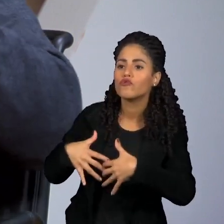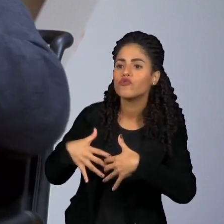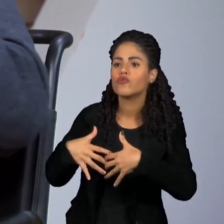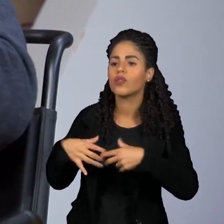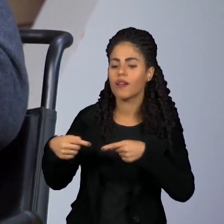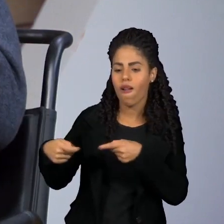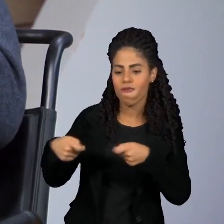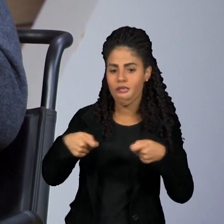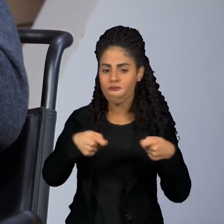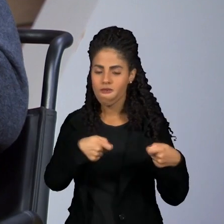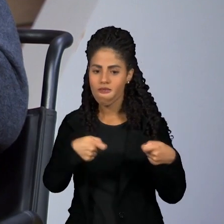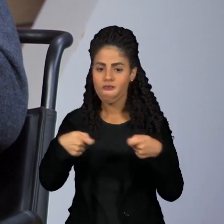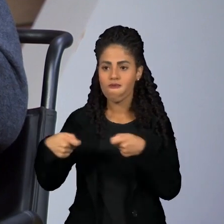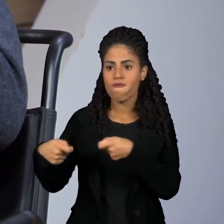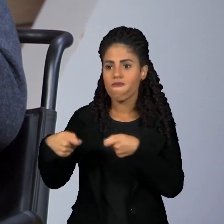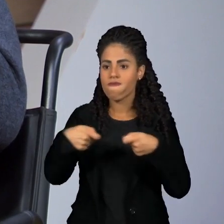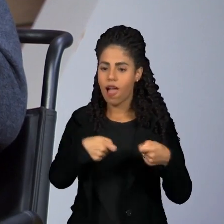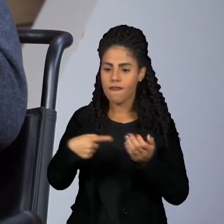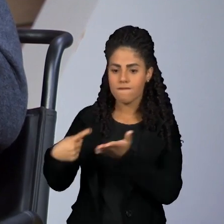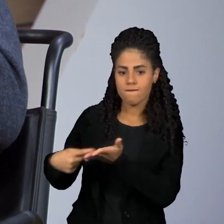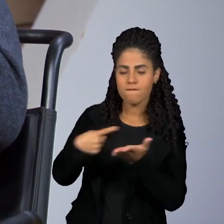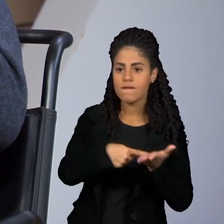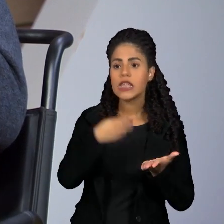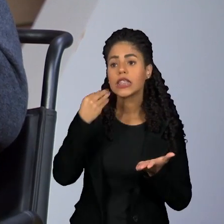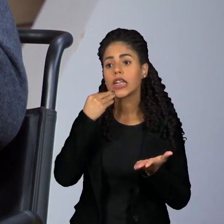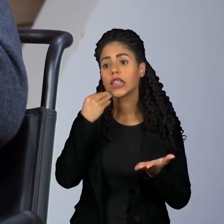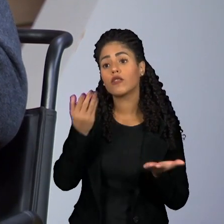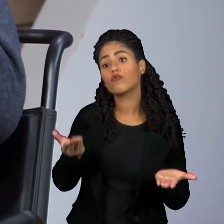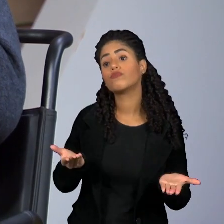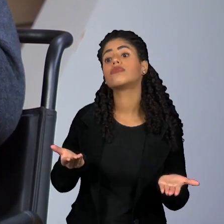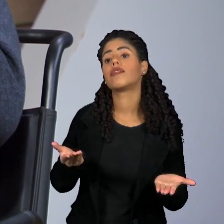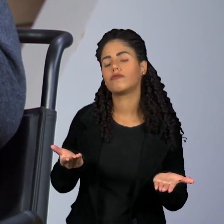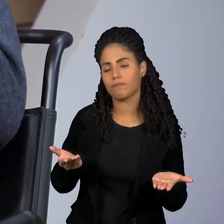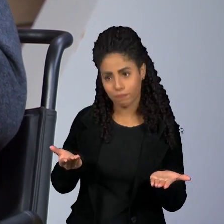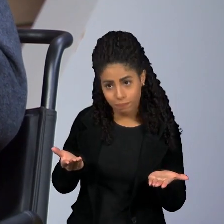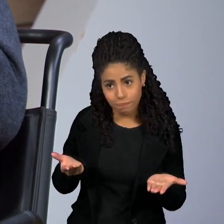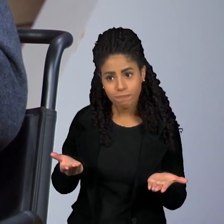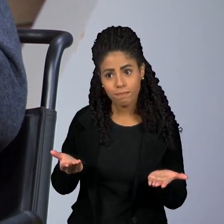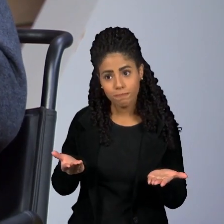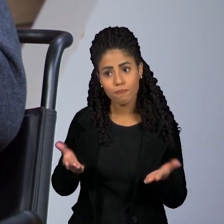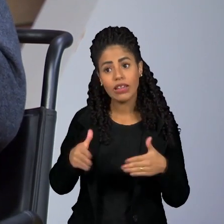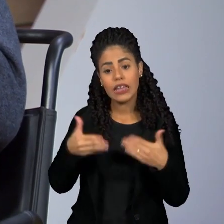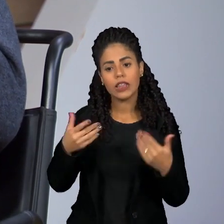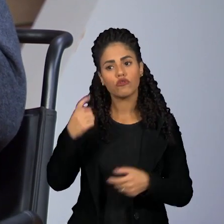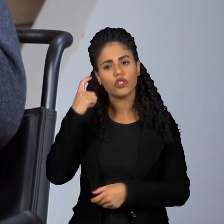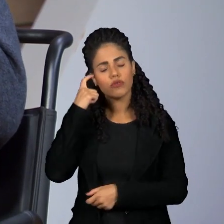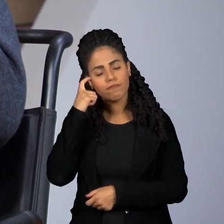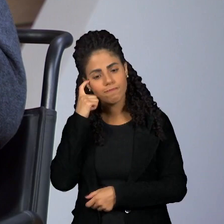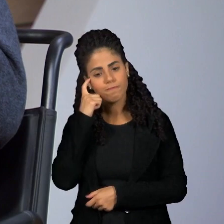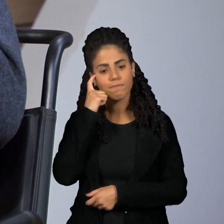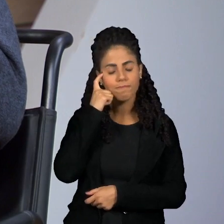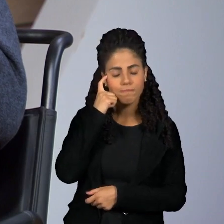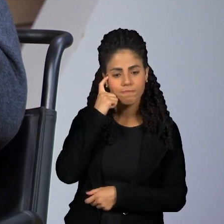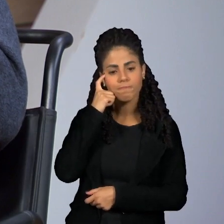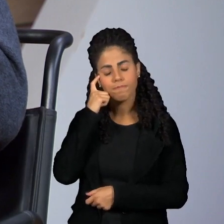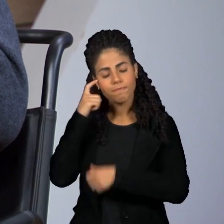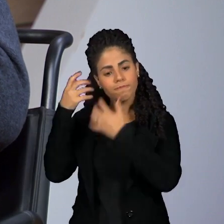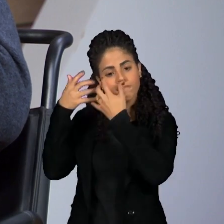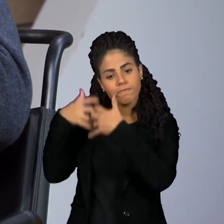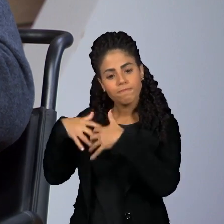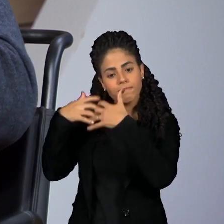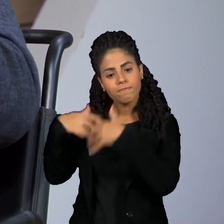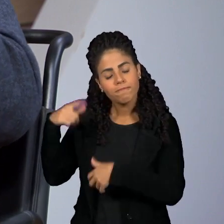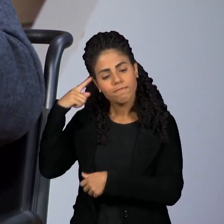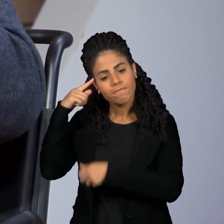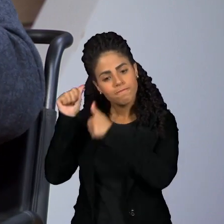ali, fatias e posições. Então, é o momento de se pensar mais de